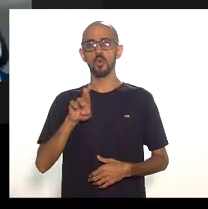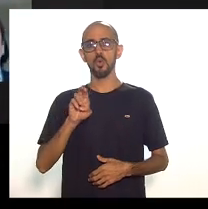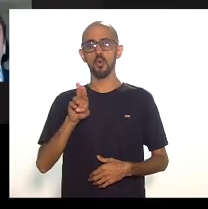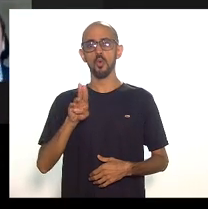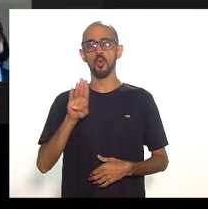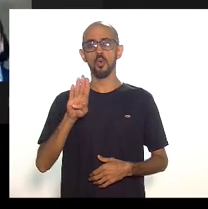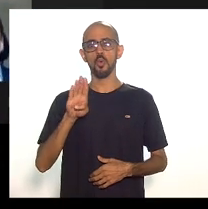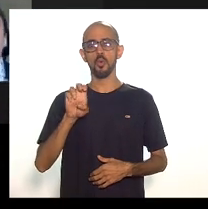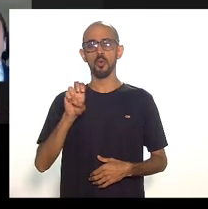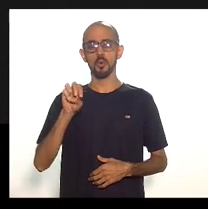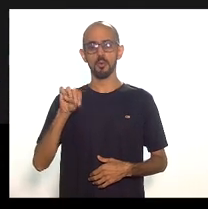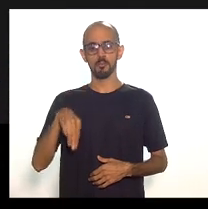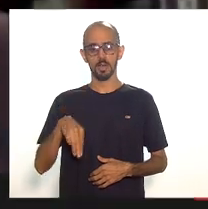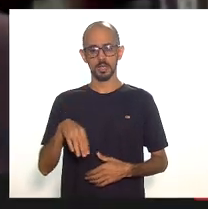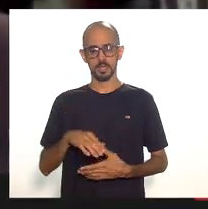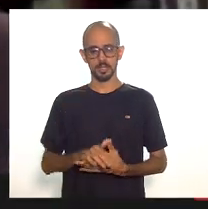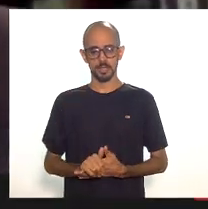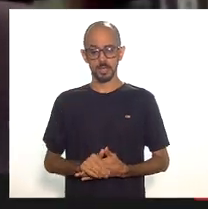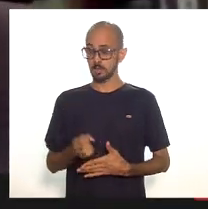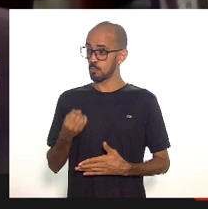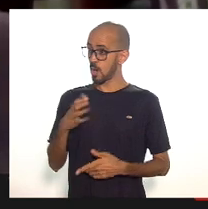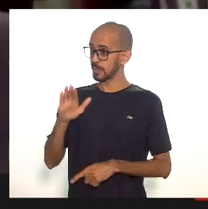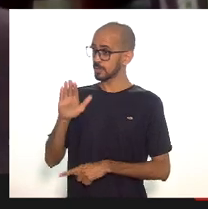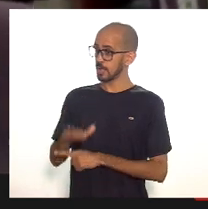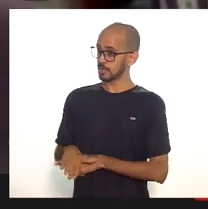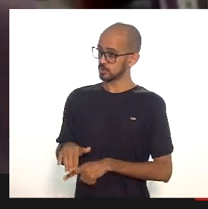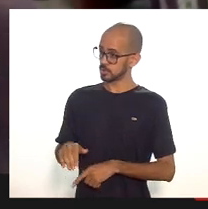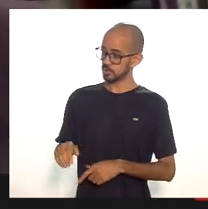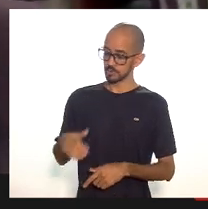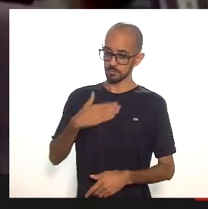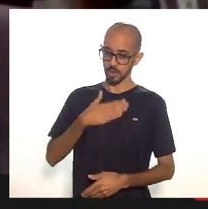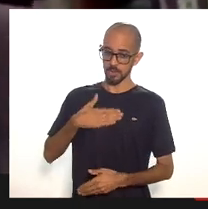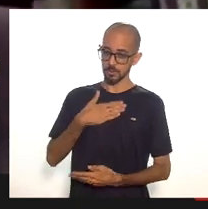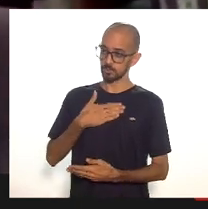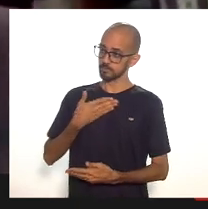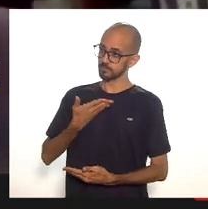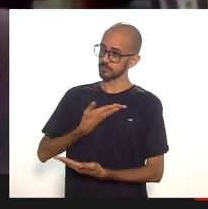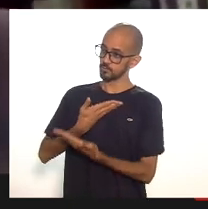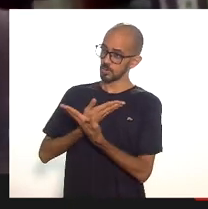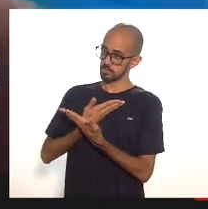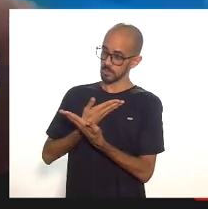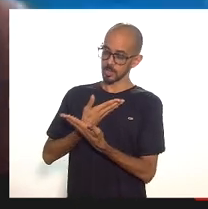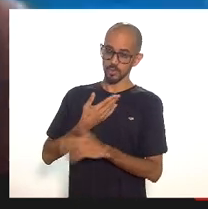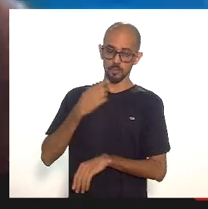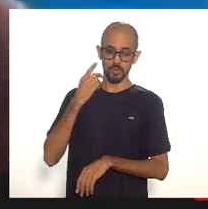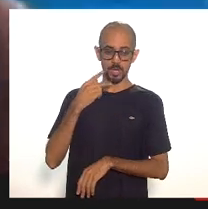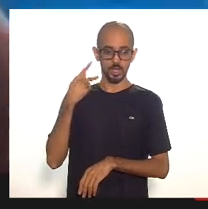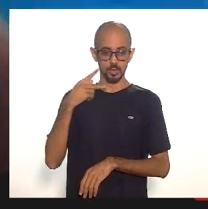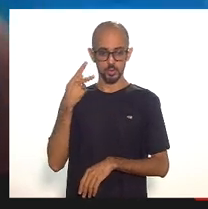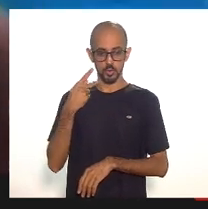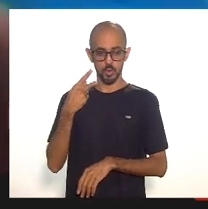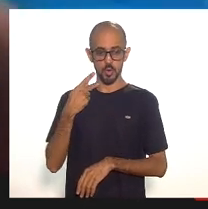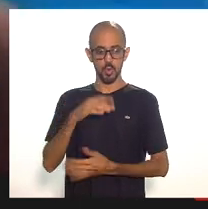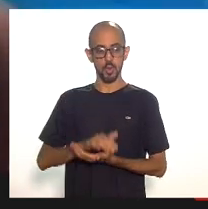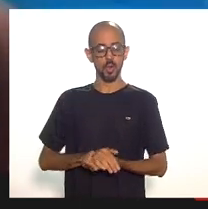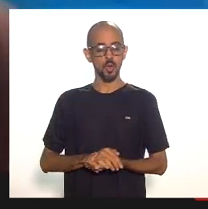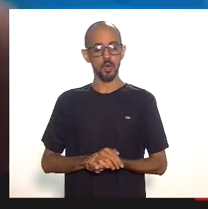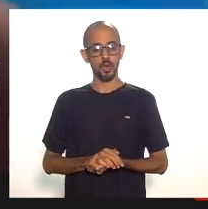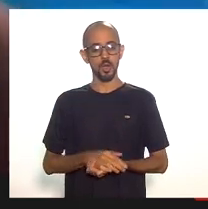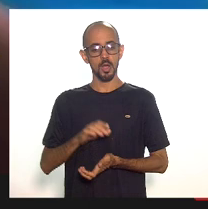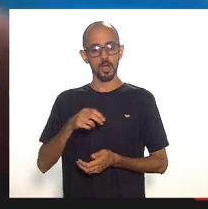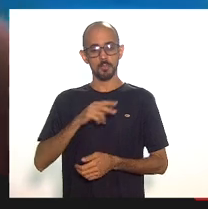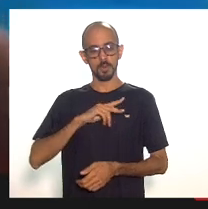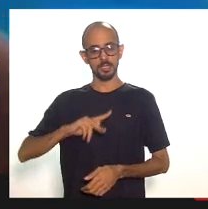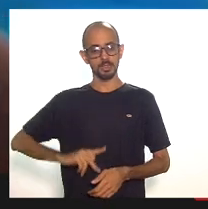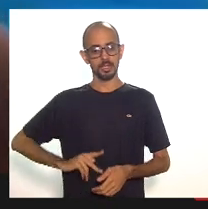tarde. Em primeiro lugar, boa tarde, meu querido amigo, colega Paulo Pinheiro, minha presidente da Comissão de Saúde aqui